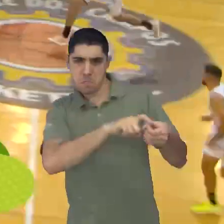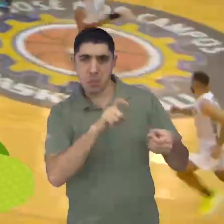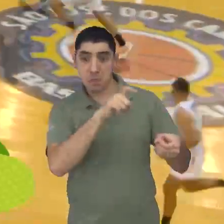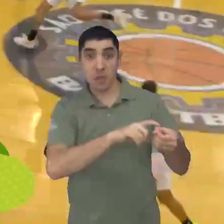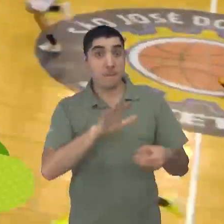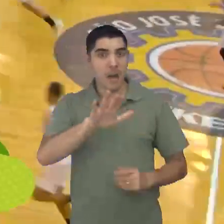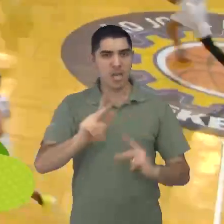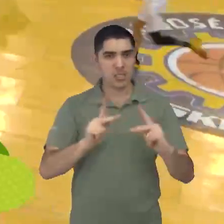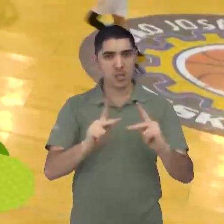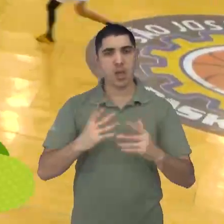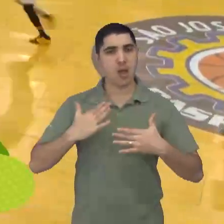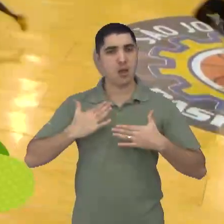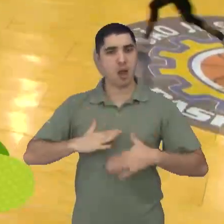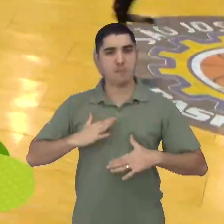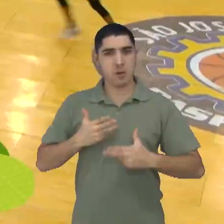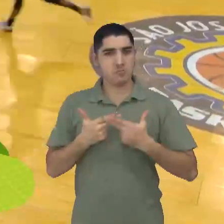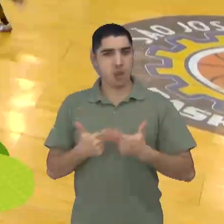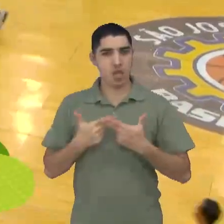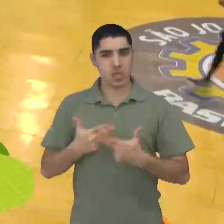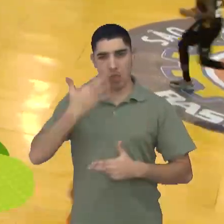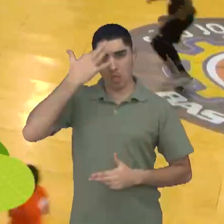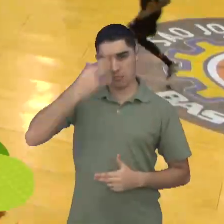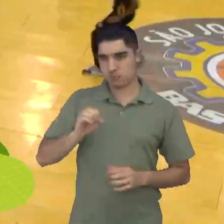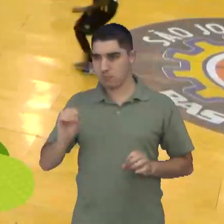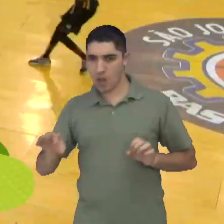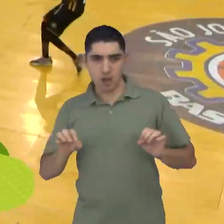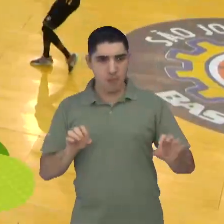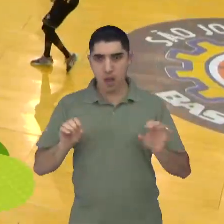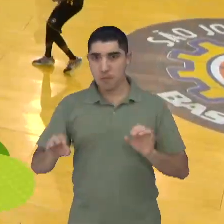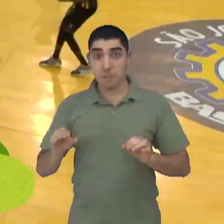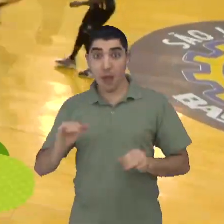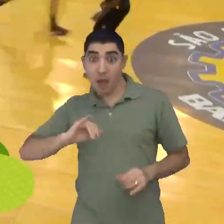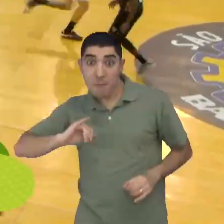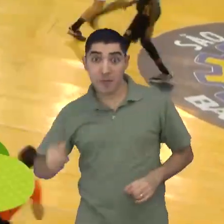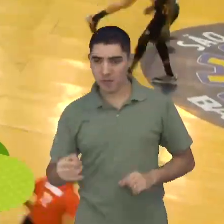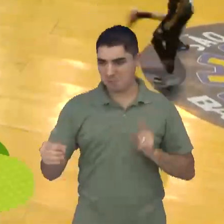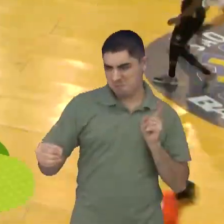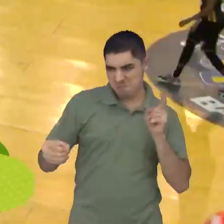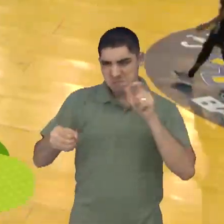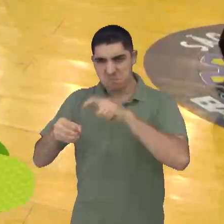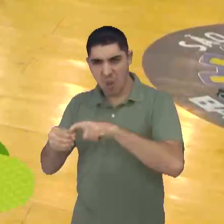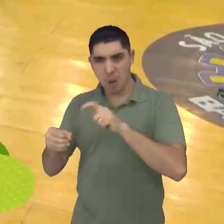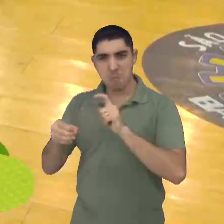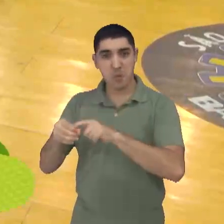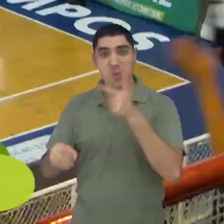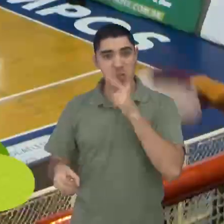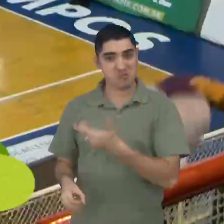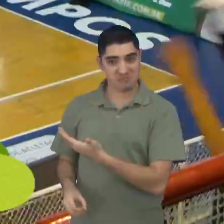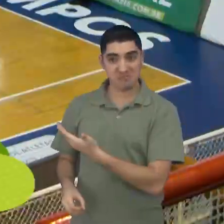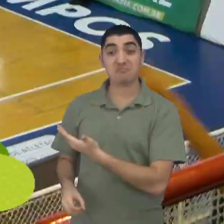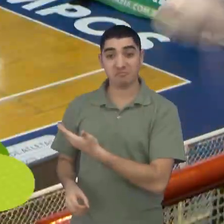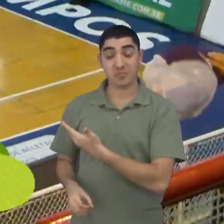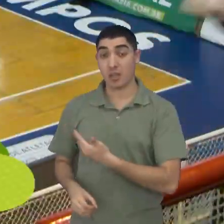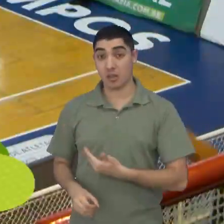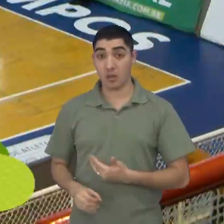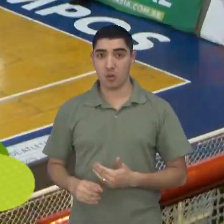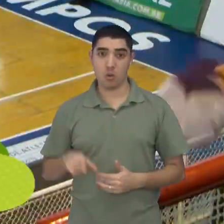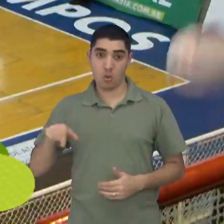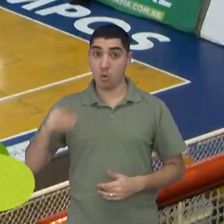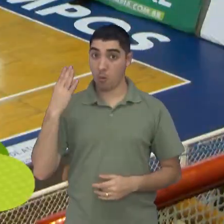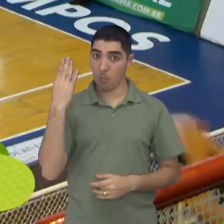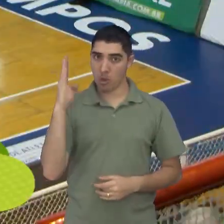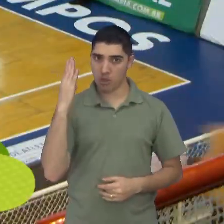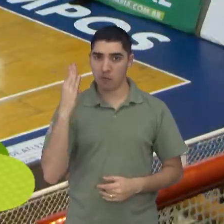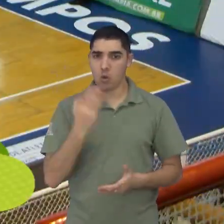joseenses tinham paciência. E quando a oportunidade aparecia, enterravam a reação do Botafogo. Na parcial, o